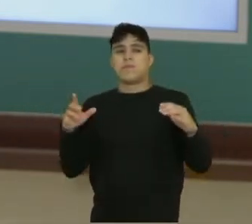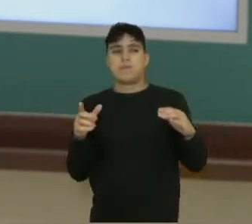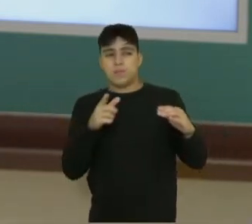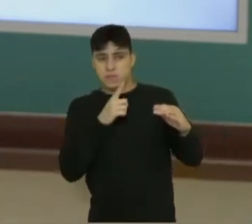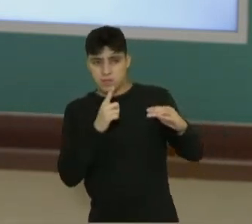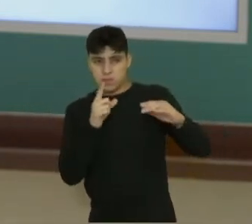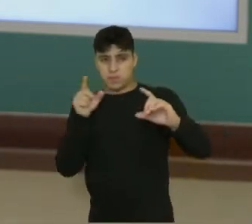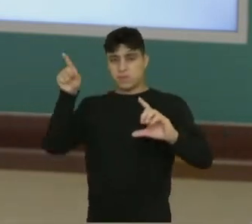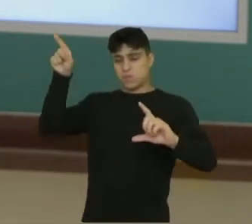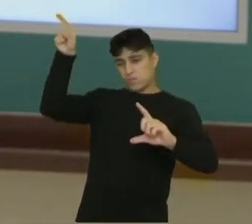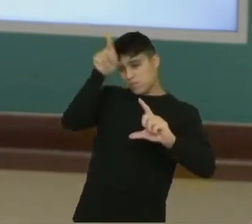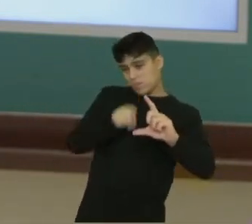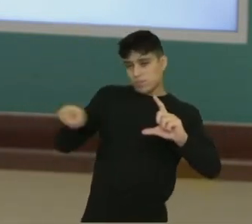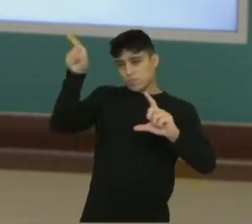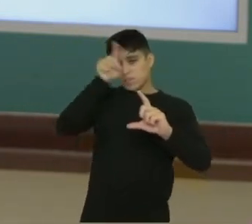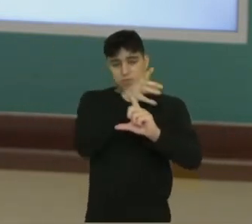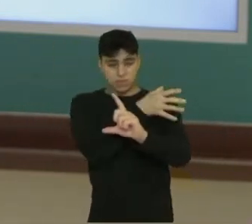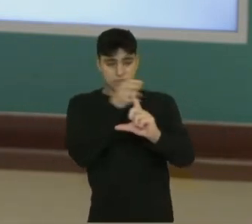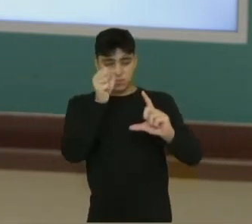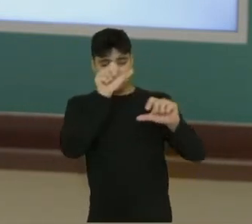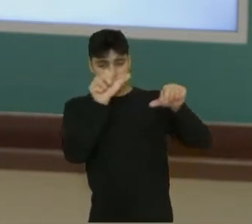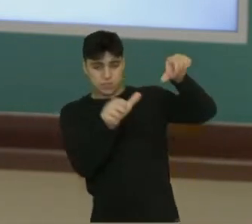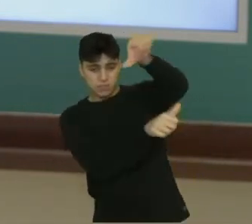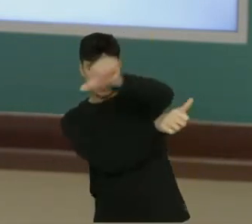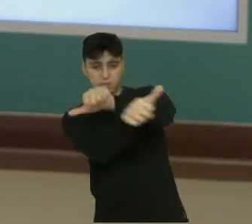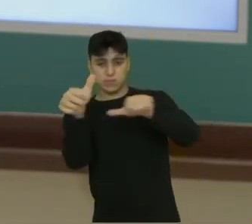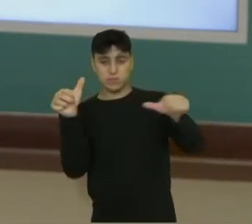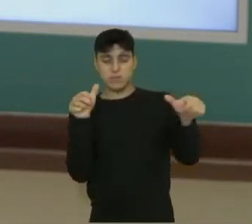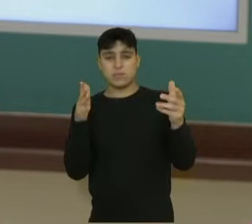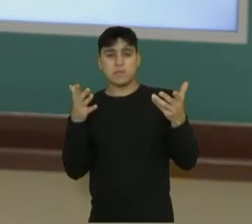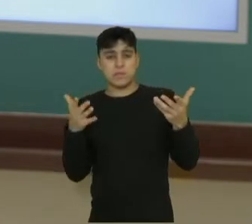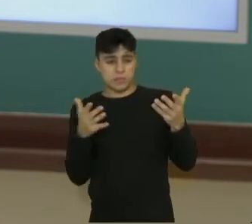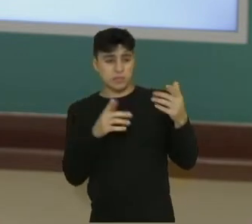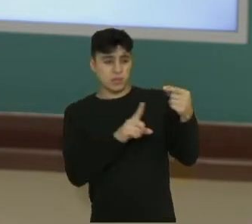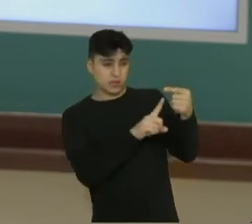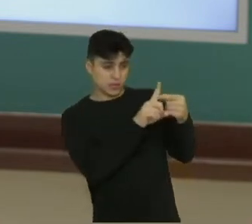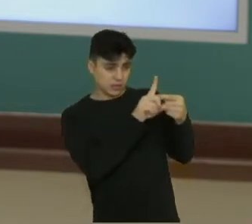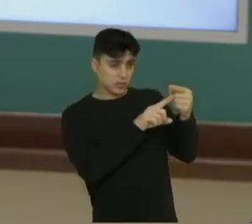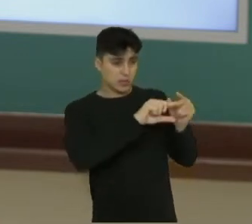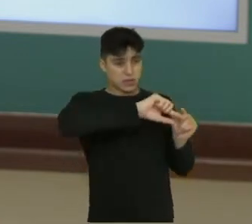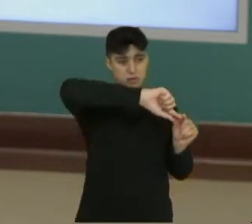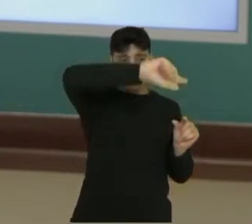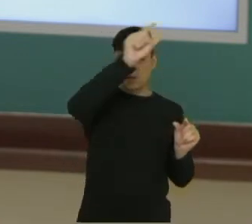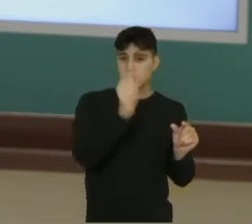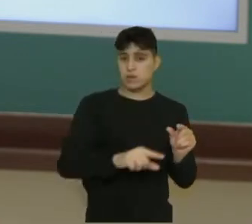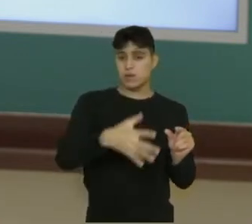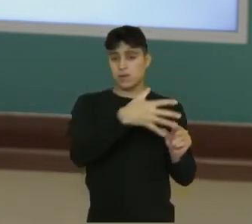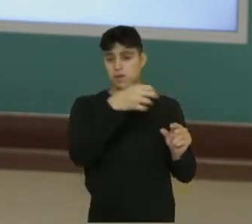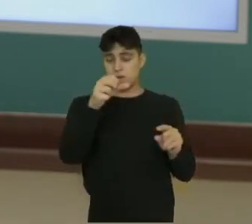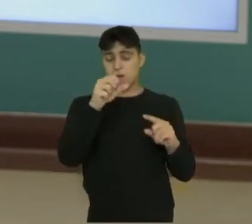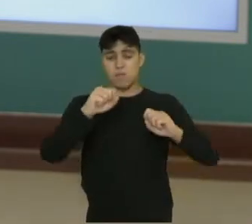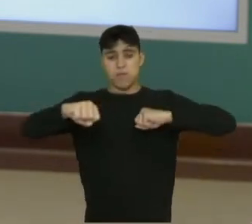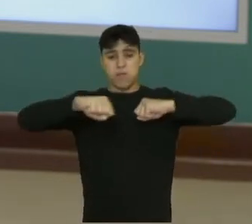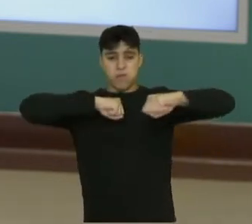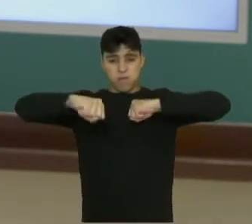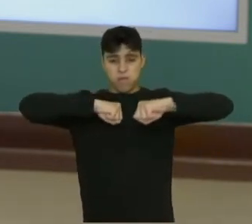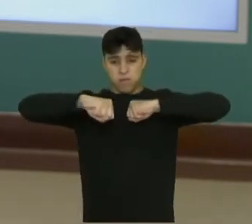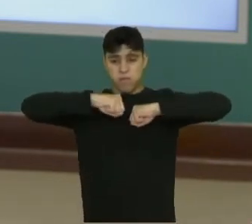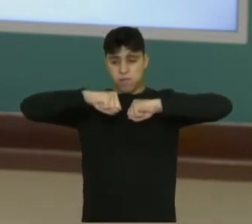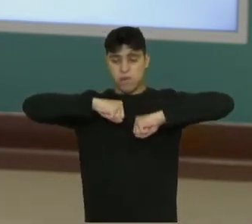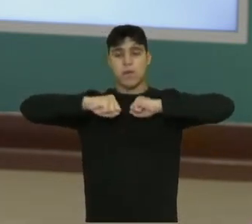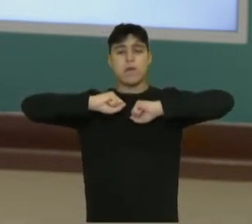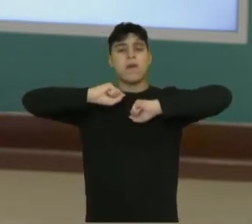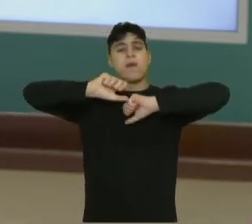turbina aqui, que capta, que faz a transformação de energia térmica para energia de movimento e, consequentemente, né,